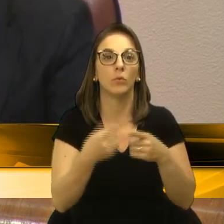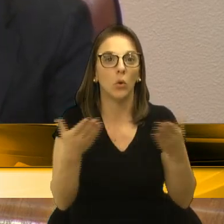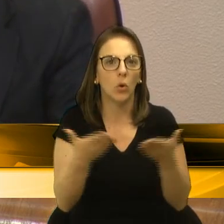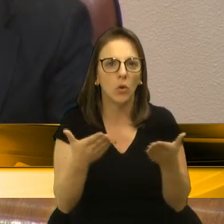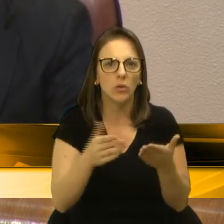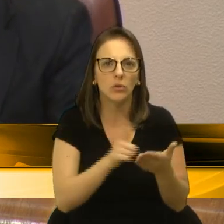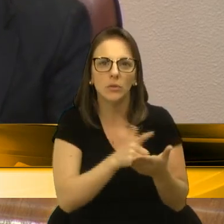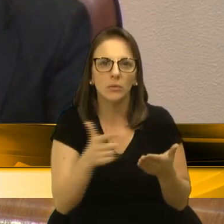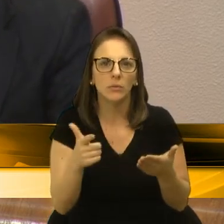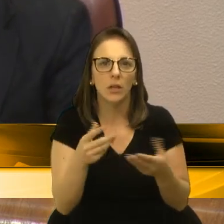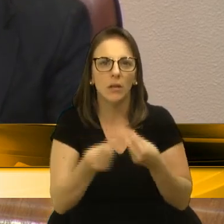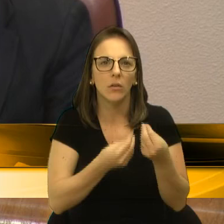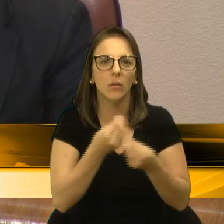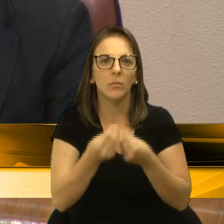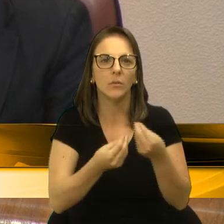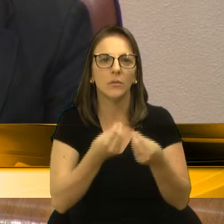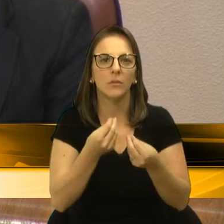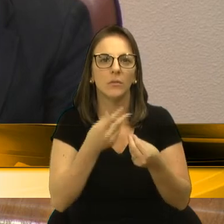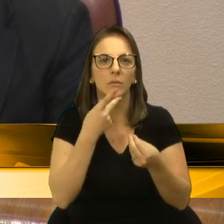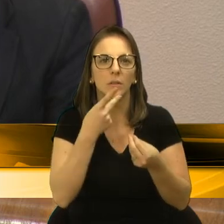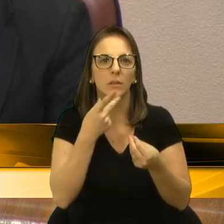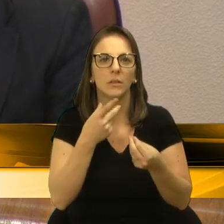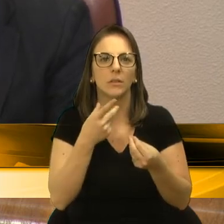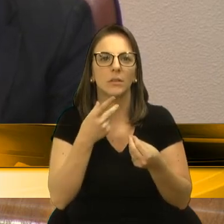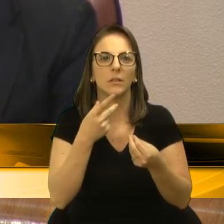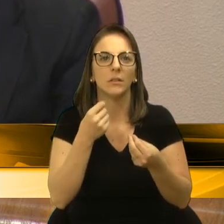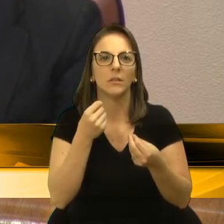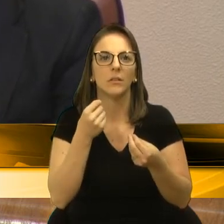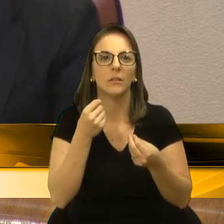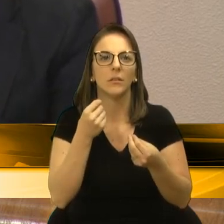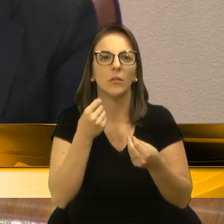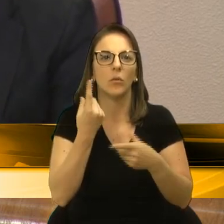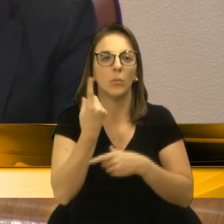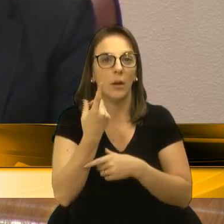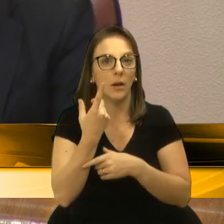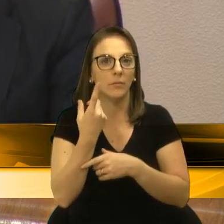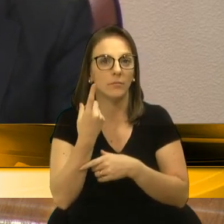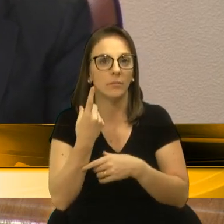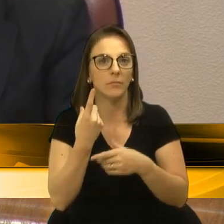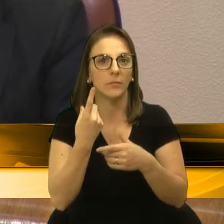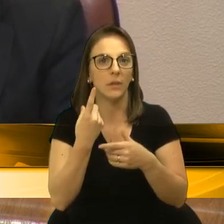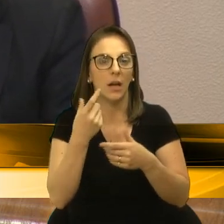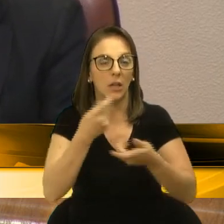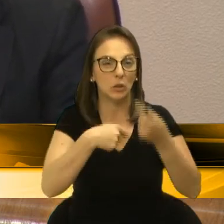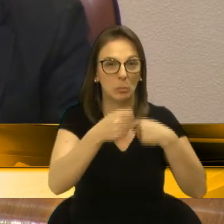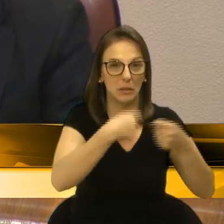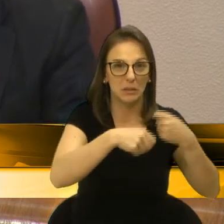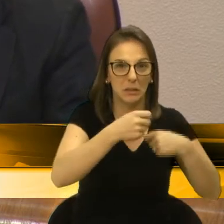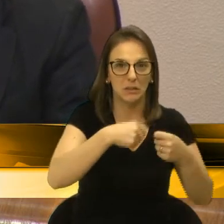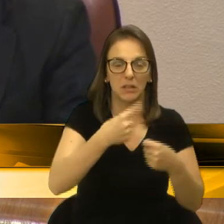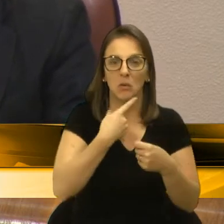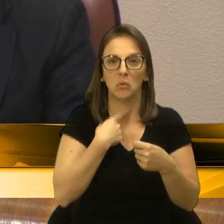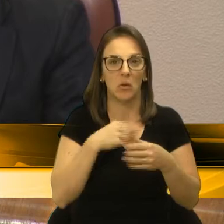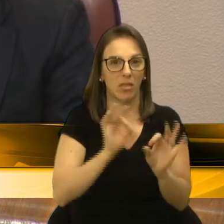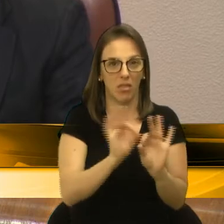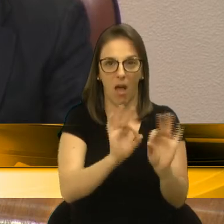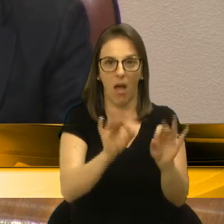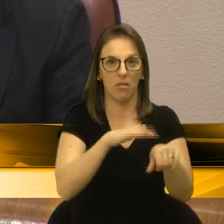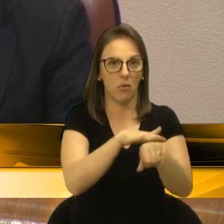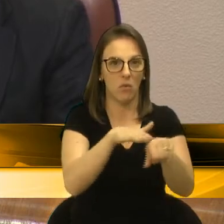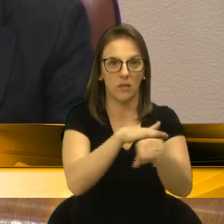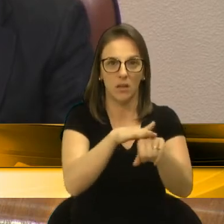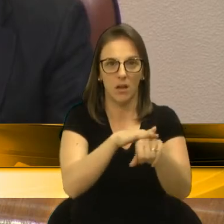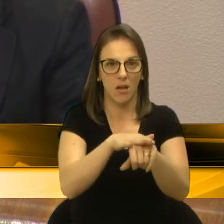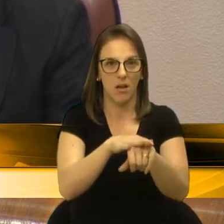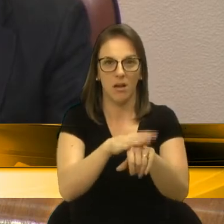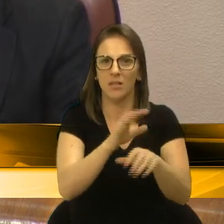pessoas empreenderem. A cidade da dificuldade. Uma administração que não gosta de conversar, que não gosta de receber